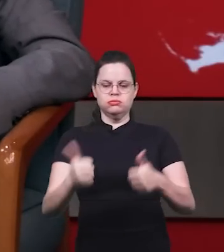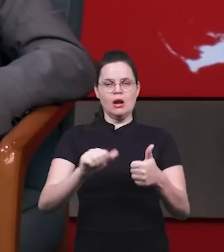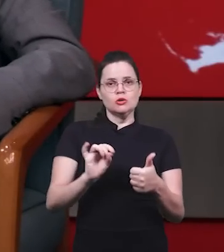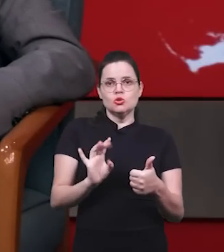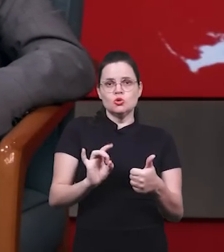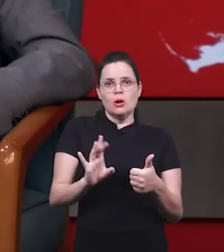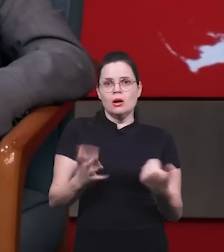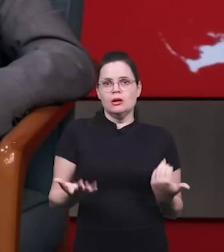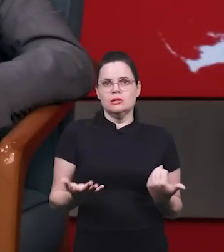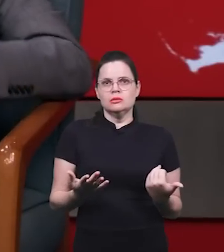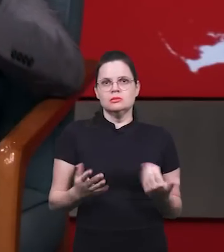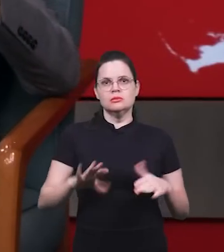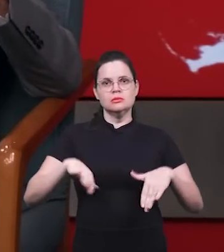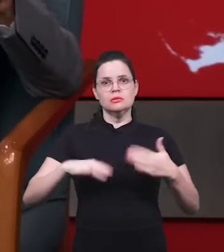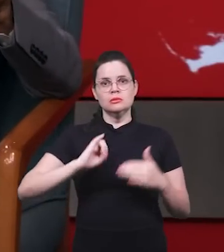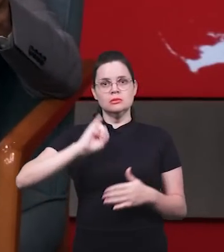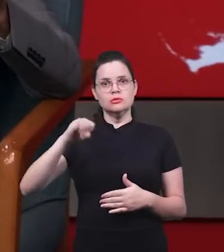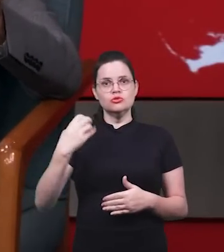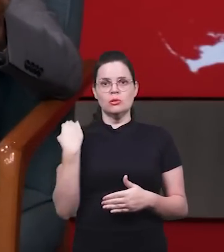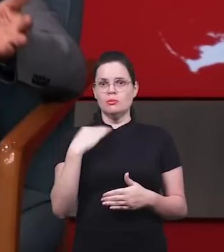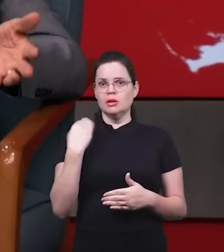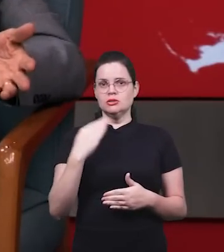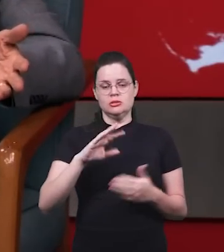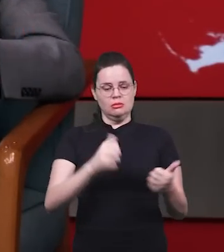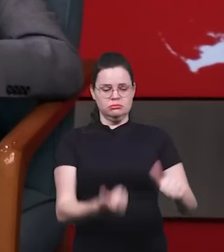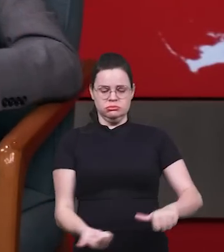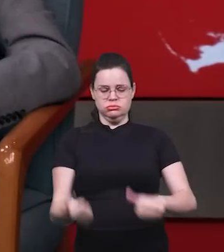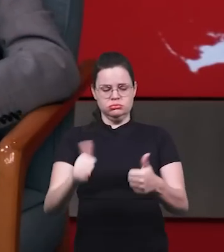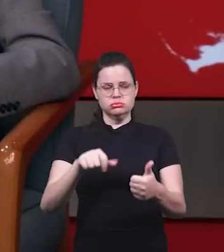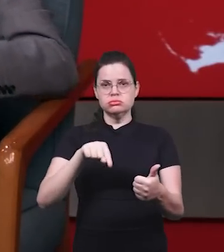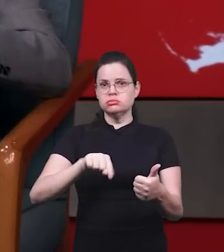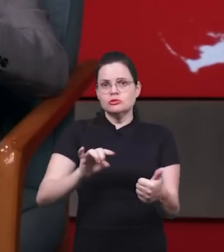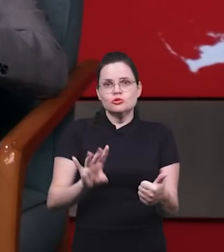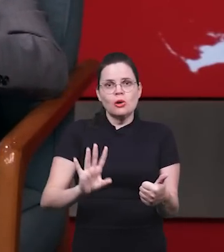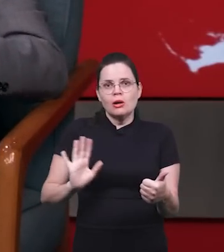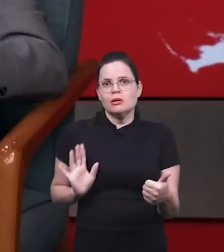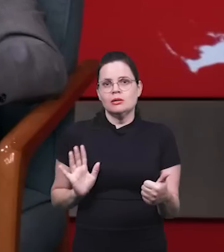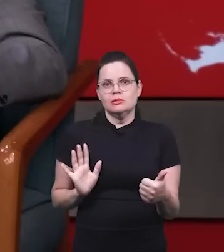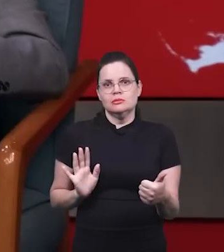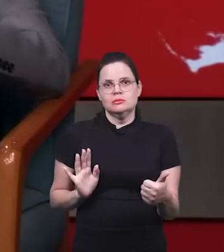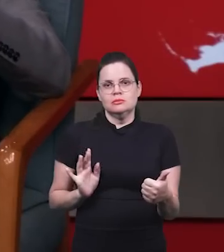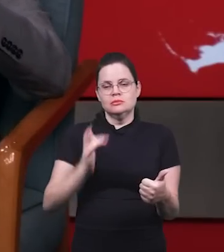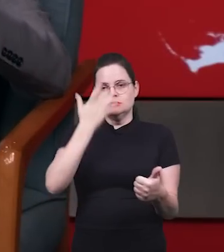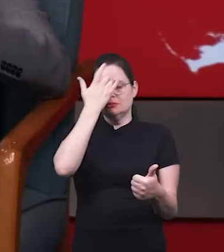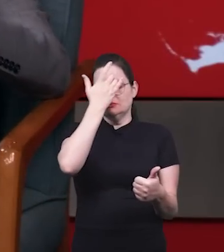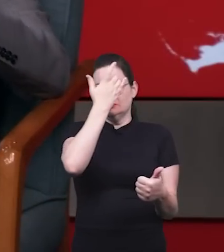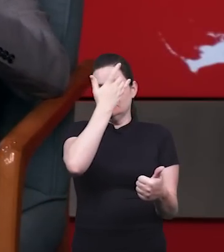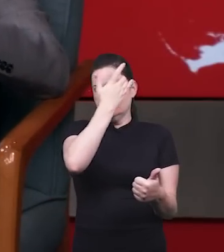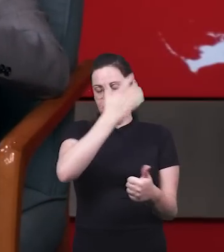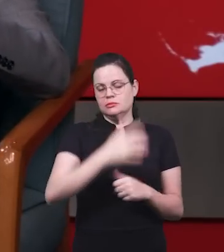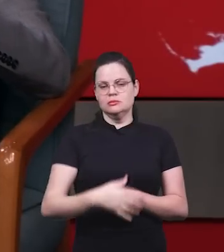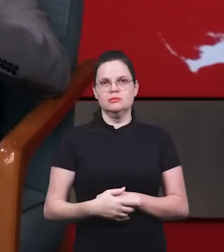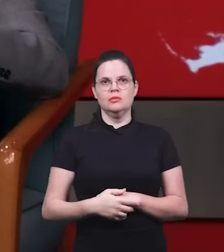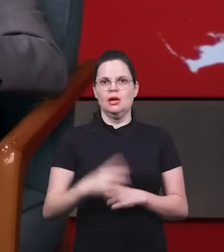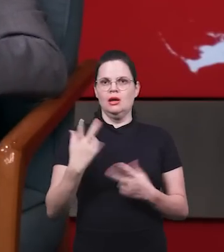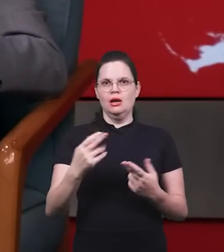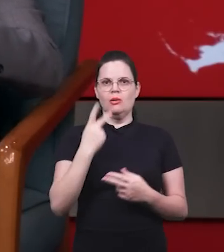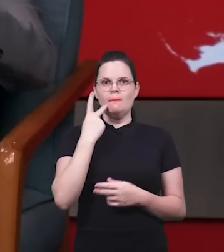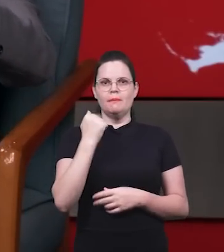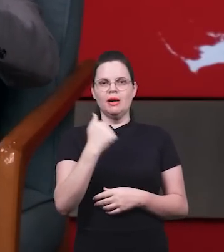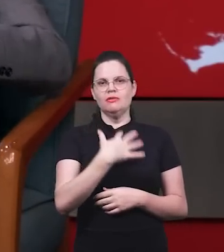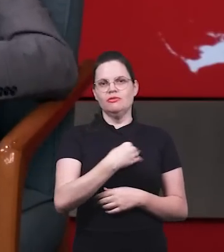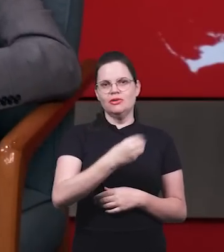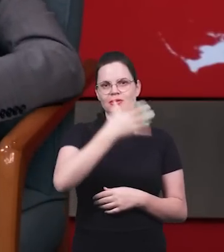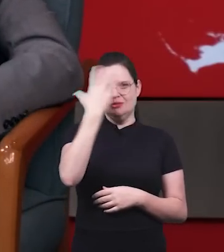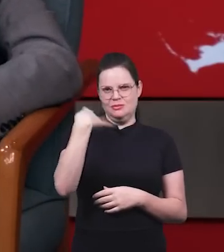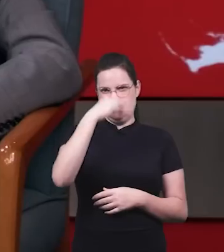João. Qual era o batismo de João? O batismo nas águas, aquele batismo, né? Do Pai, do Filho, do Espírito Santo,